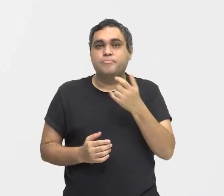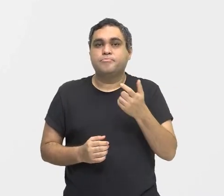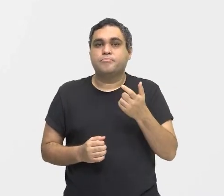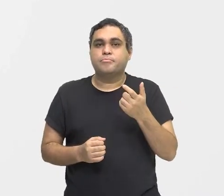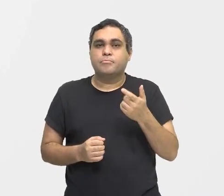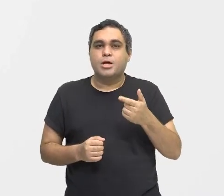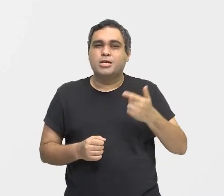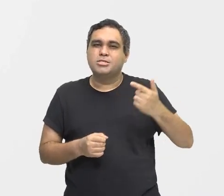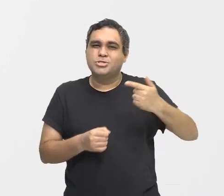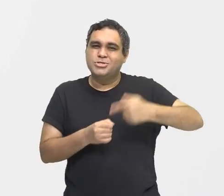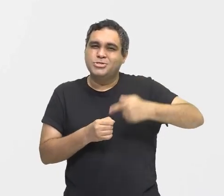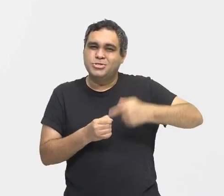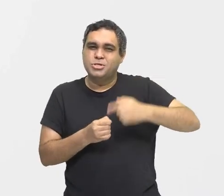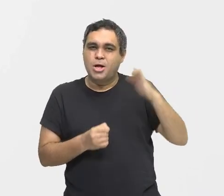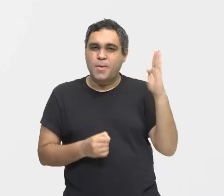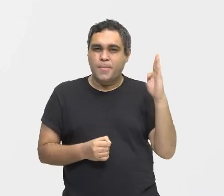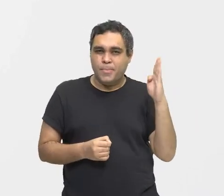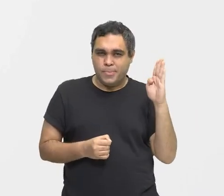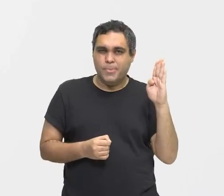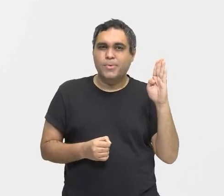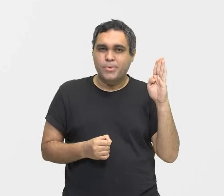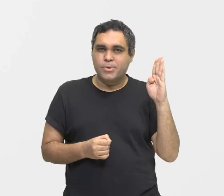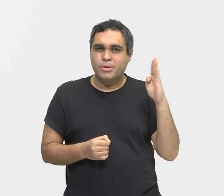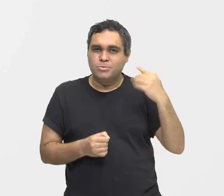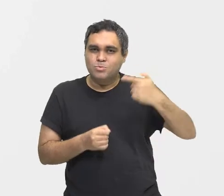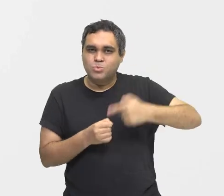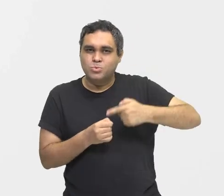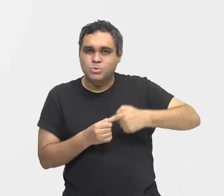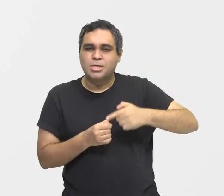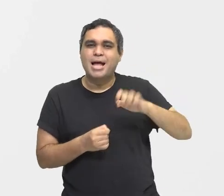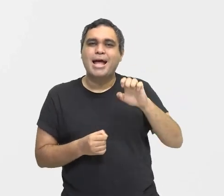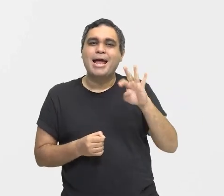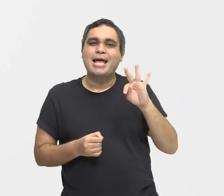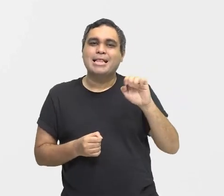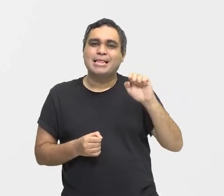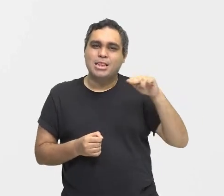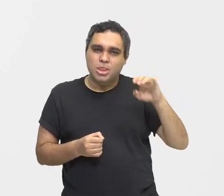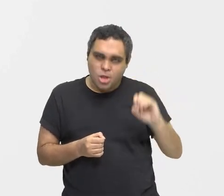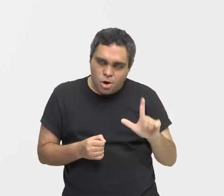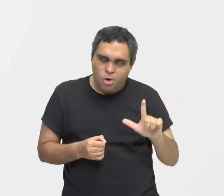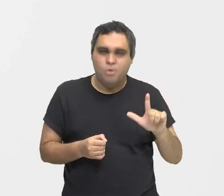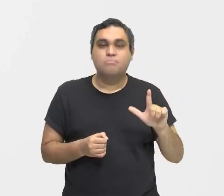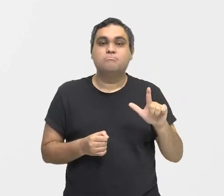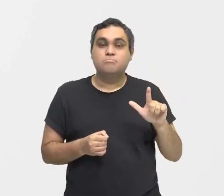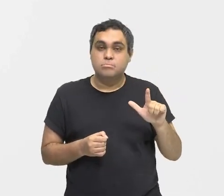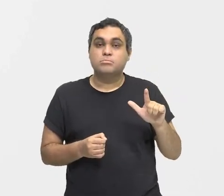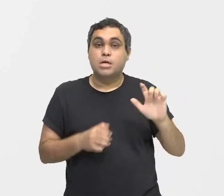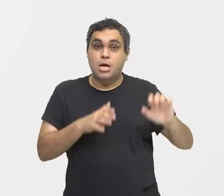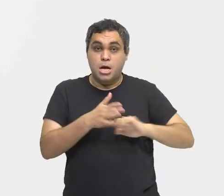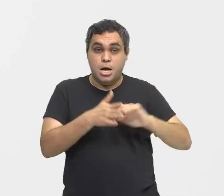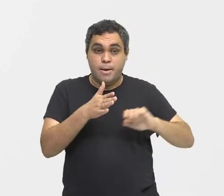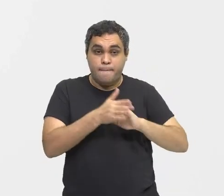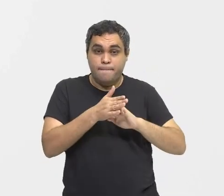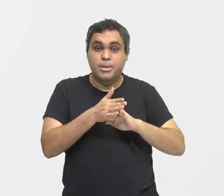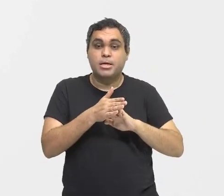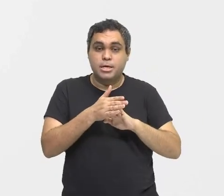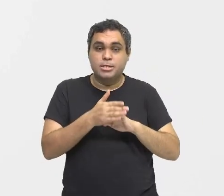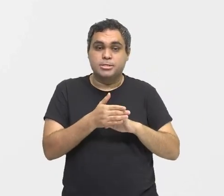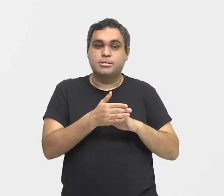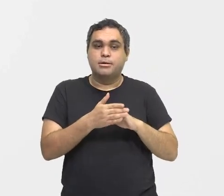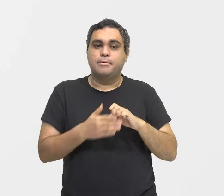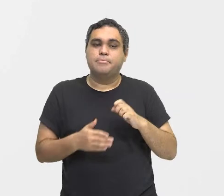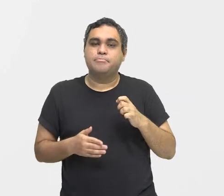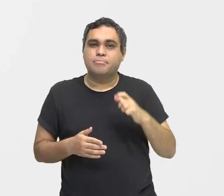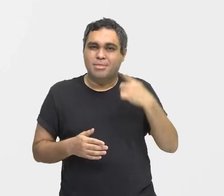biocombustíveis, estudos na década de 60 com etanol. A Petrobras desenvolvendo as suas atividades conectados com